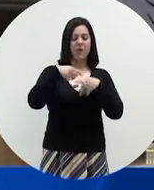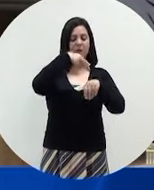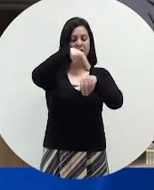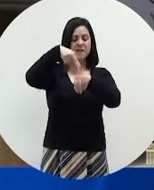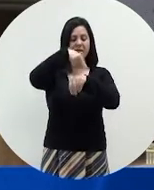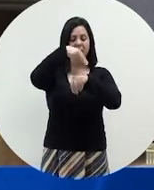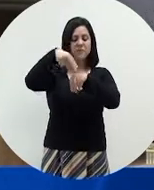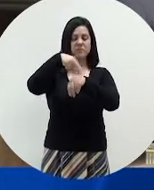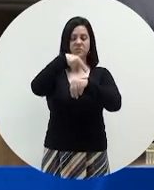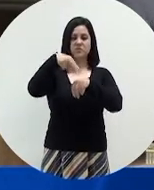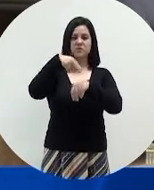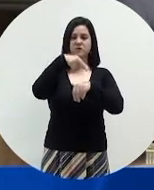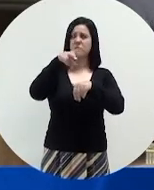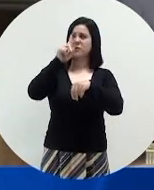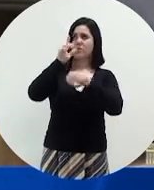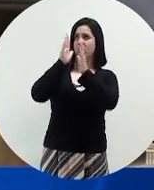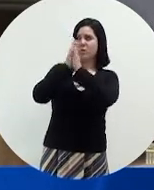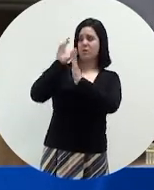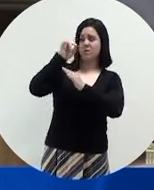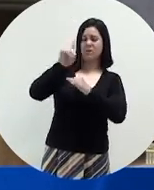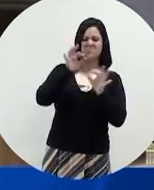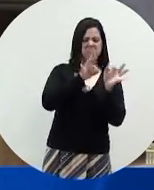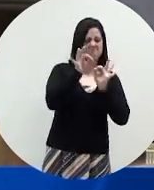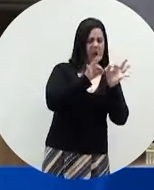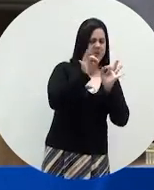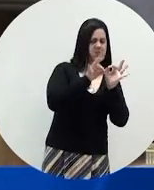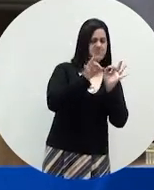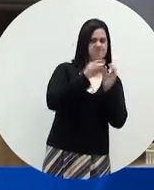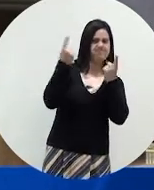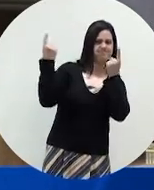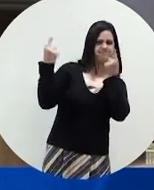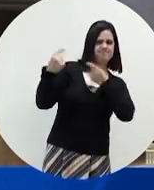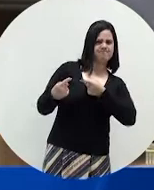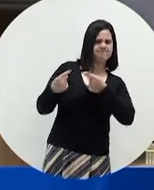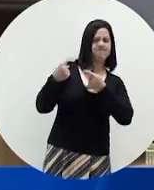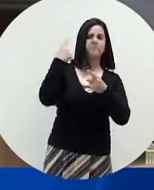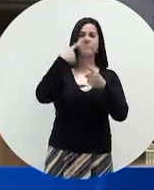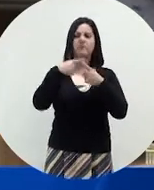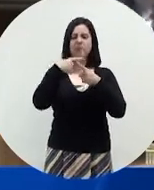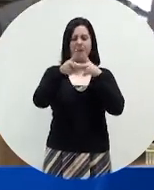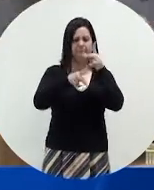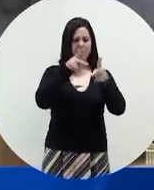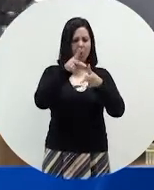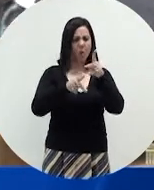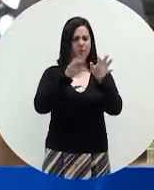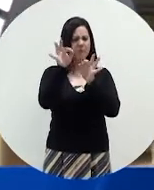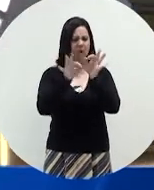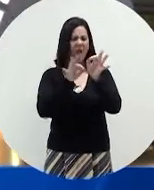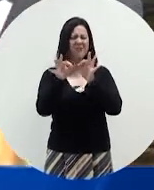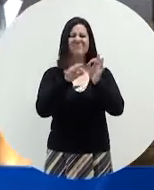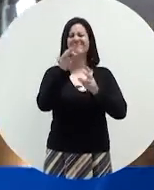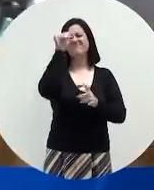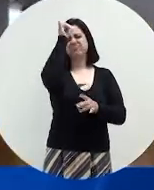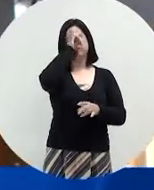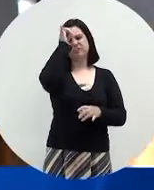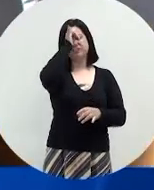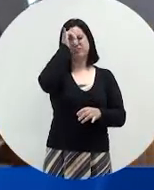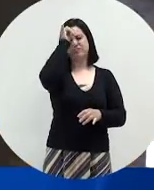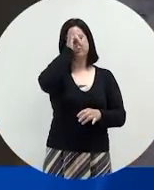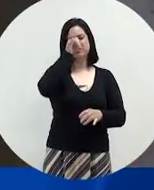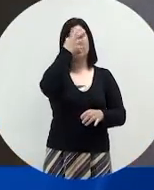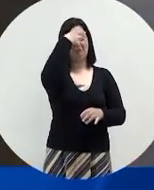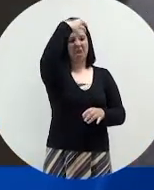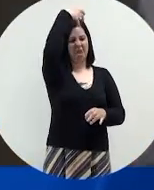e não vivo. Por que eu não vivo? Porque eu sou arrogante. Essa é a verdade. Olha só o que a Bíblia diz no Salmo